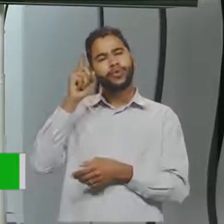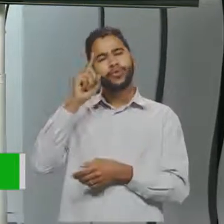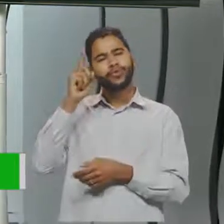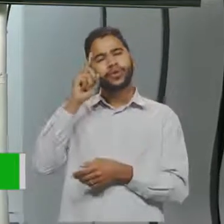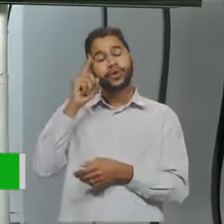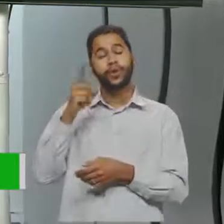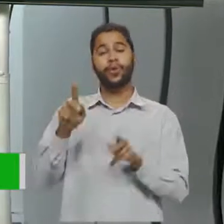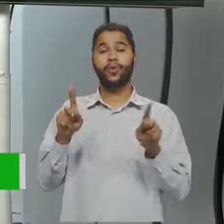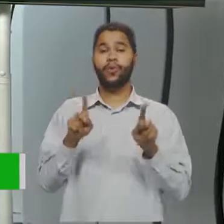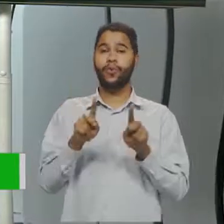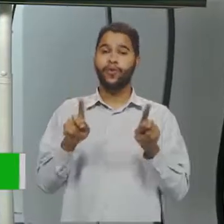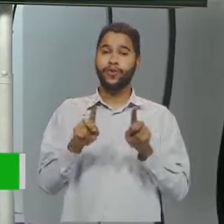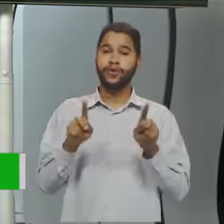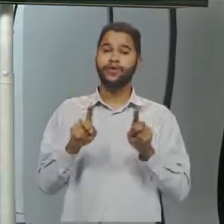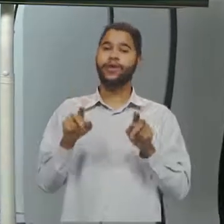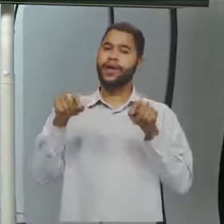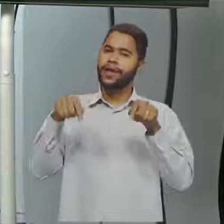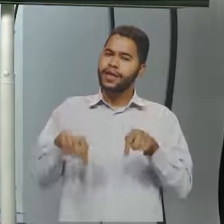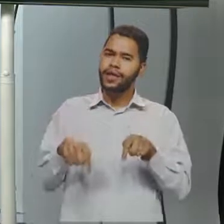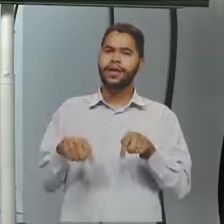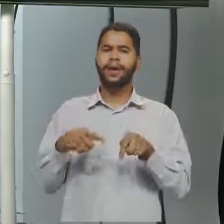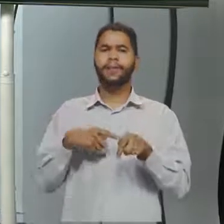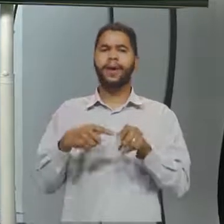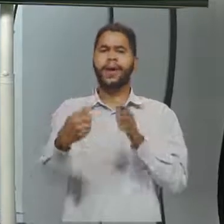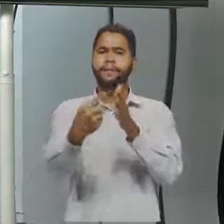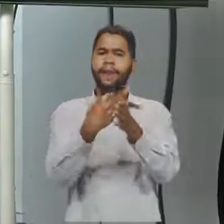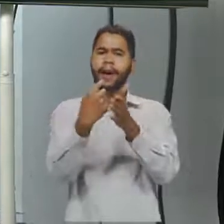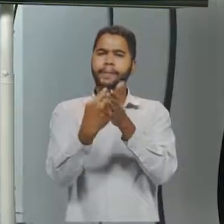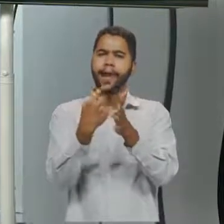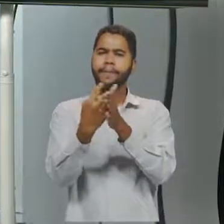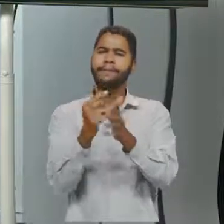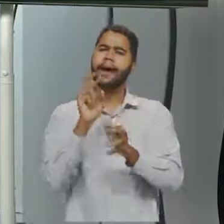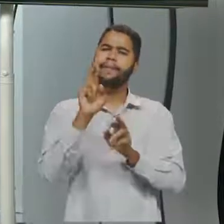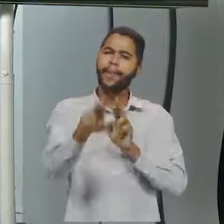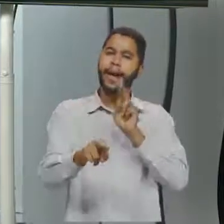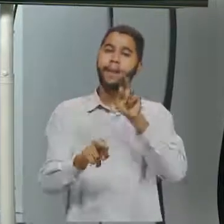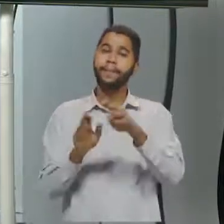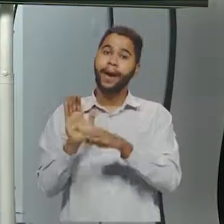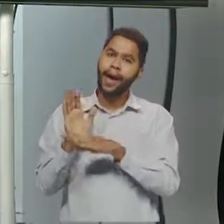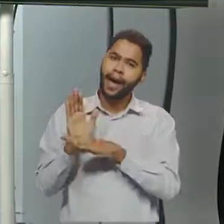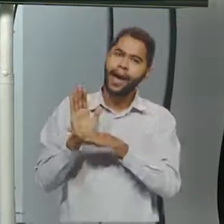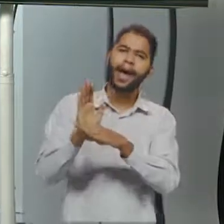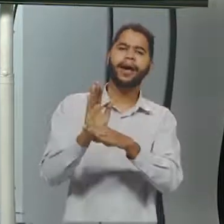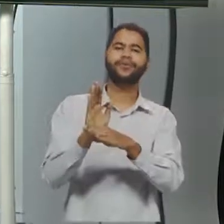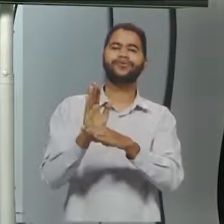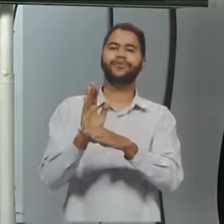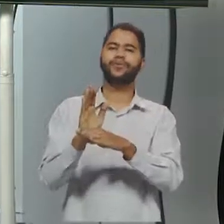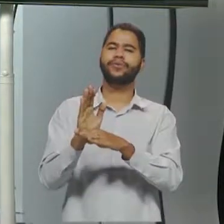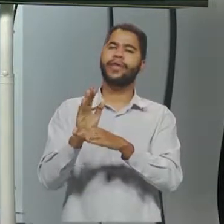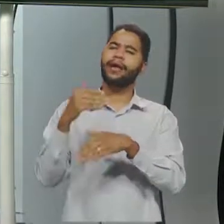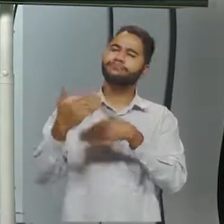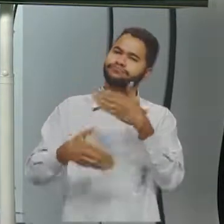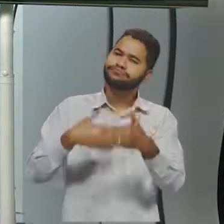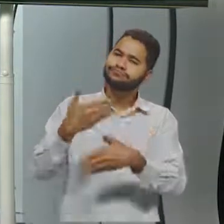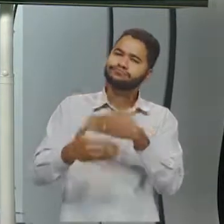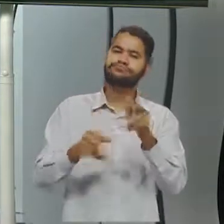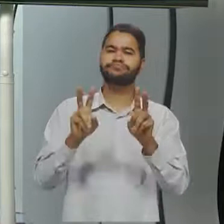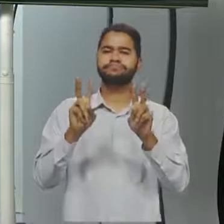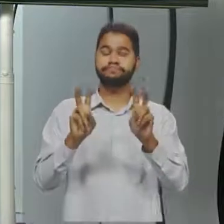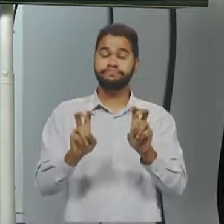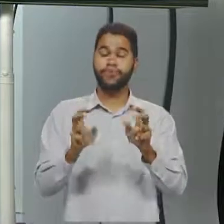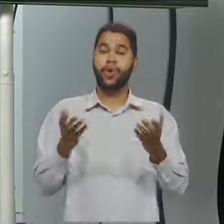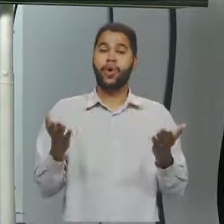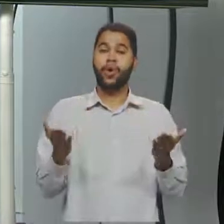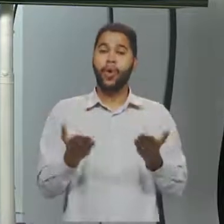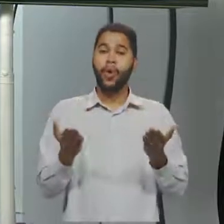os professores que estarão aqui para responder suas dúvidas e te ajudar a aprofundar ainda mais nos temas.